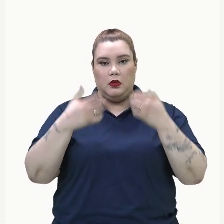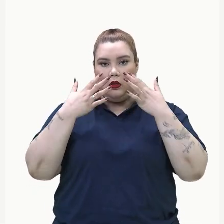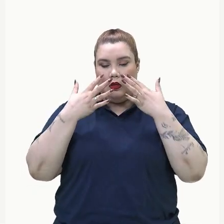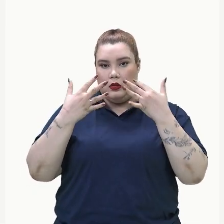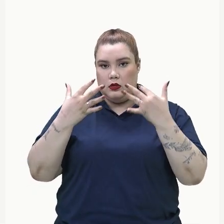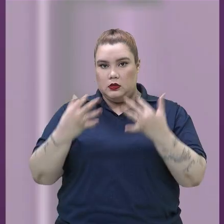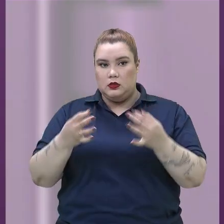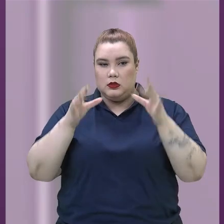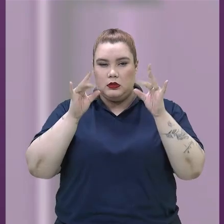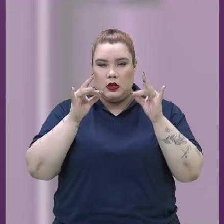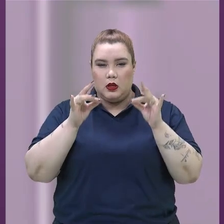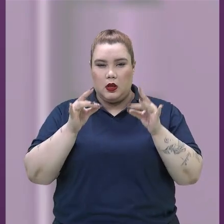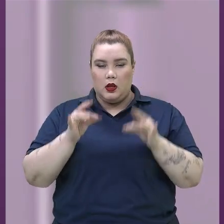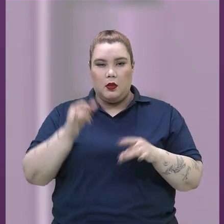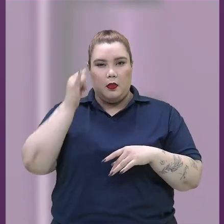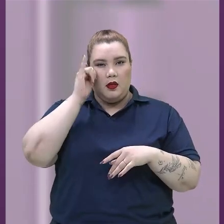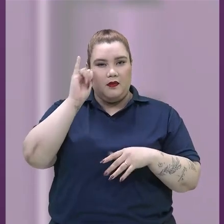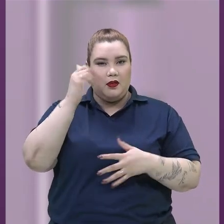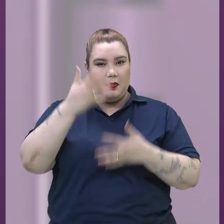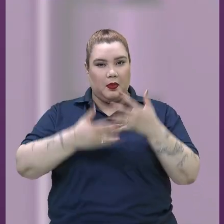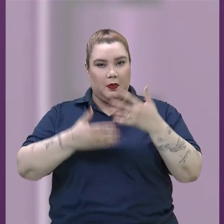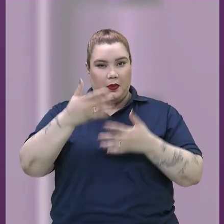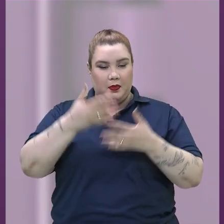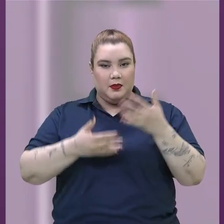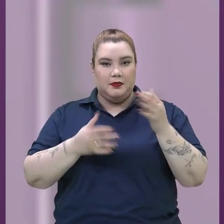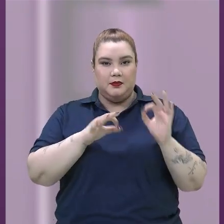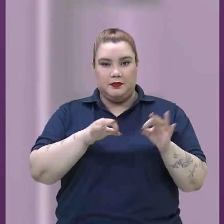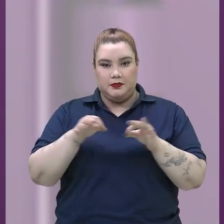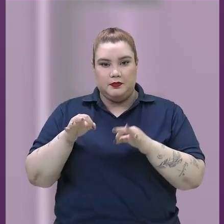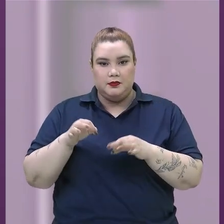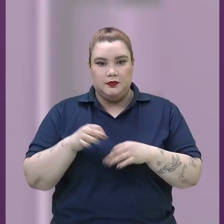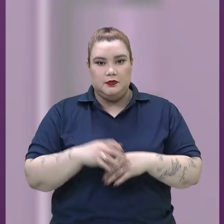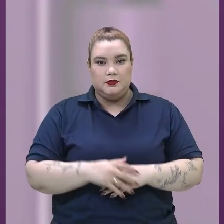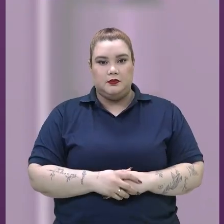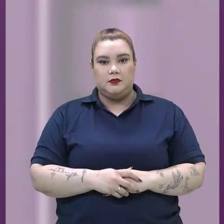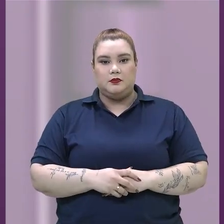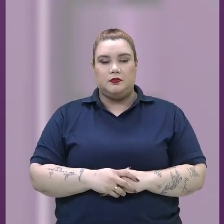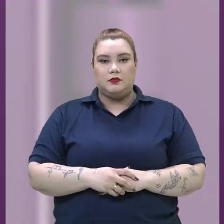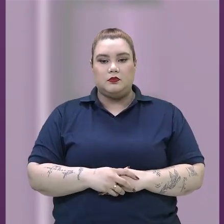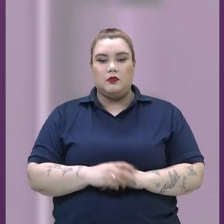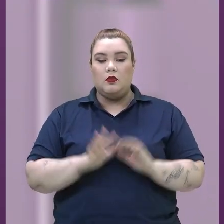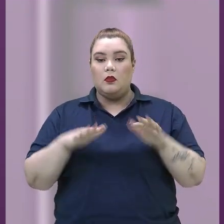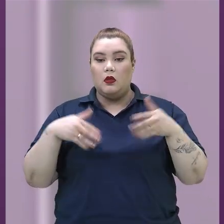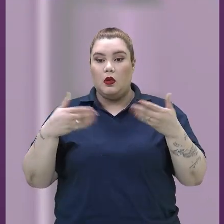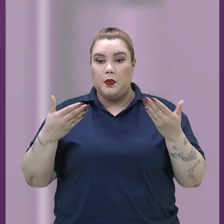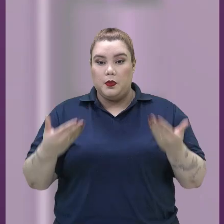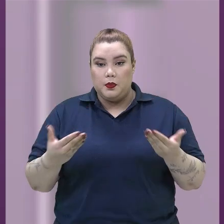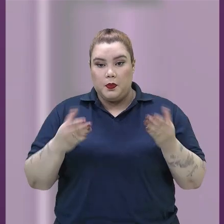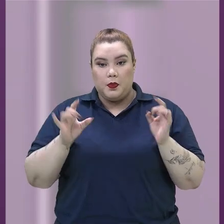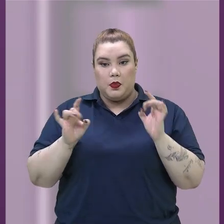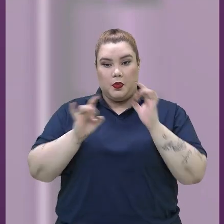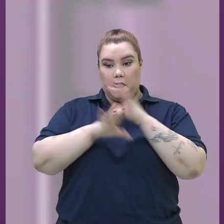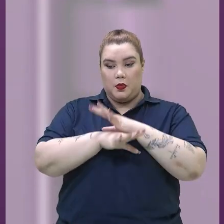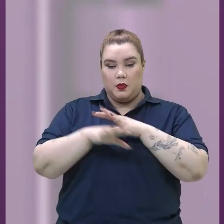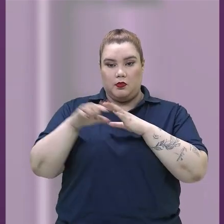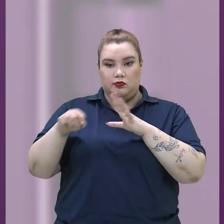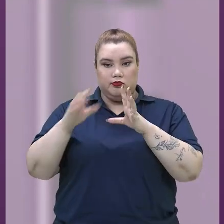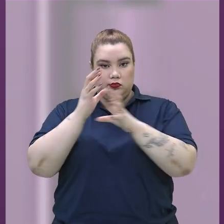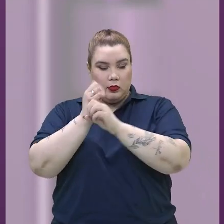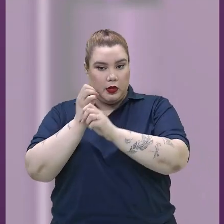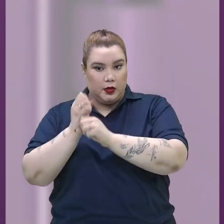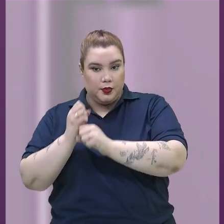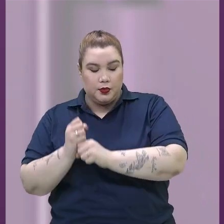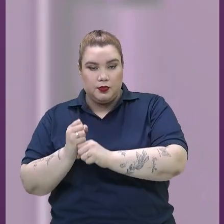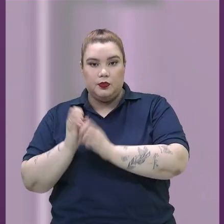né, para não causar confusão aí na cabeça dos nossos alunos, né? E aí, depois que a gente trabalhou aí essa condição, né, a